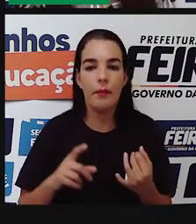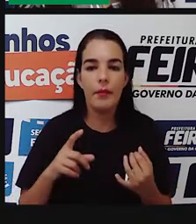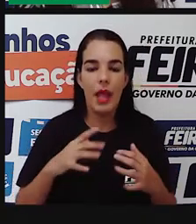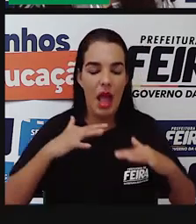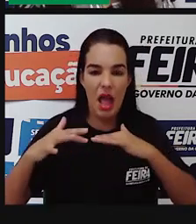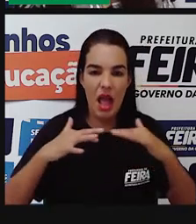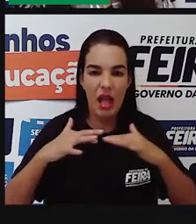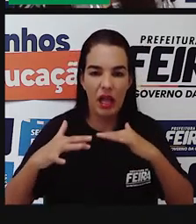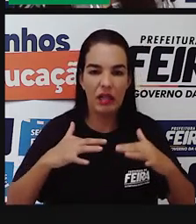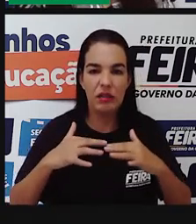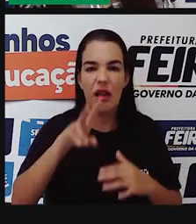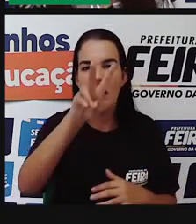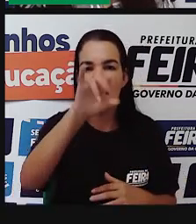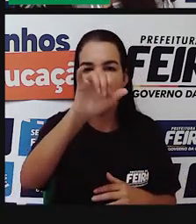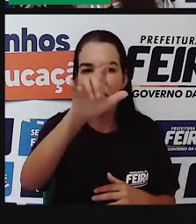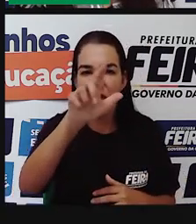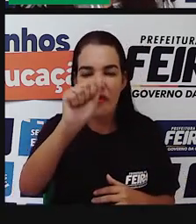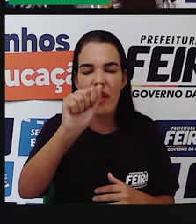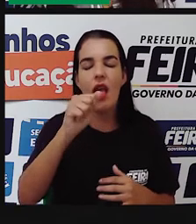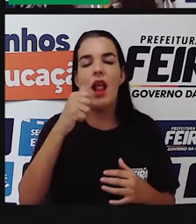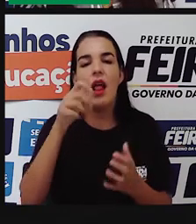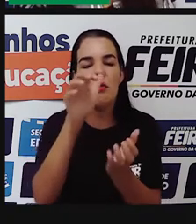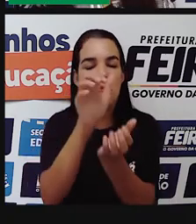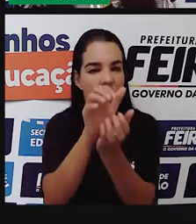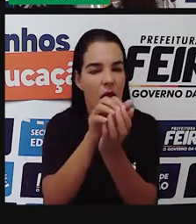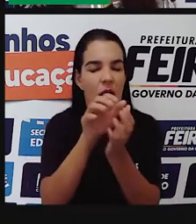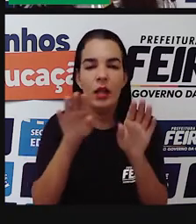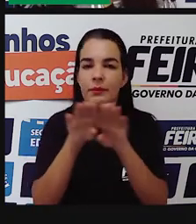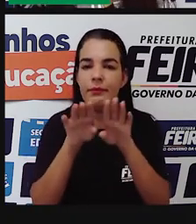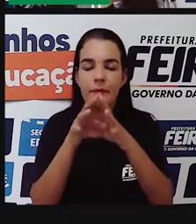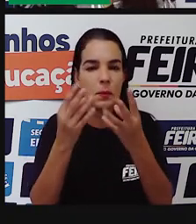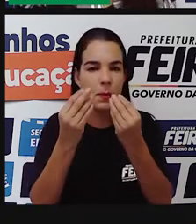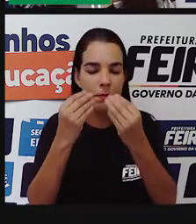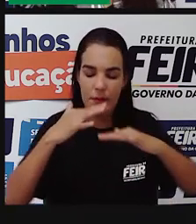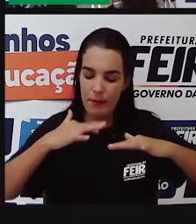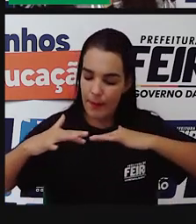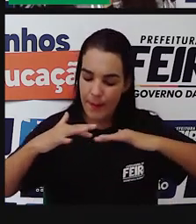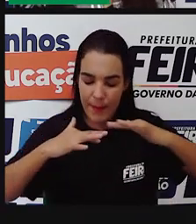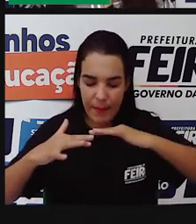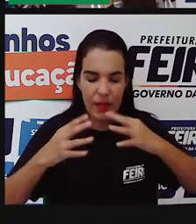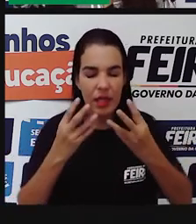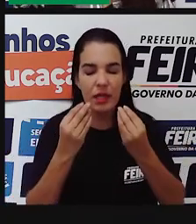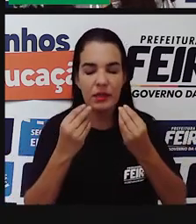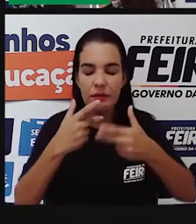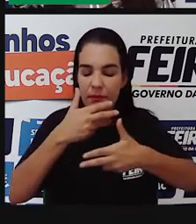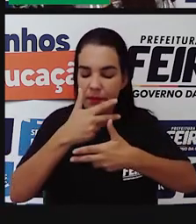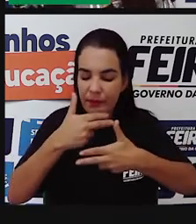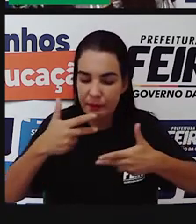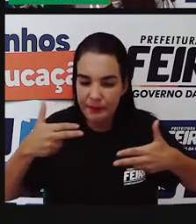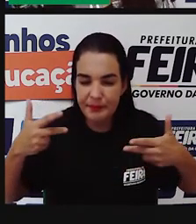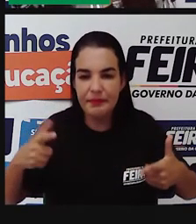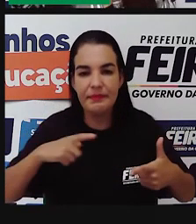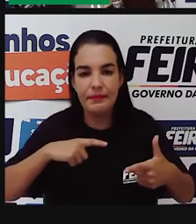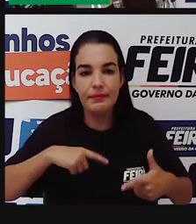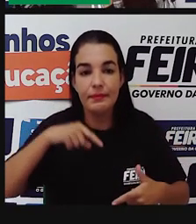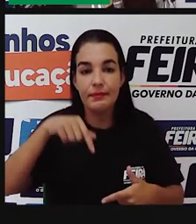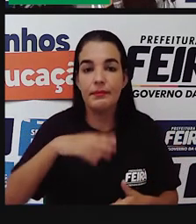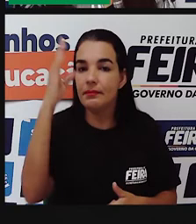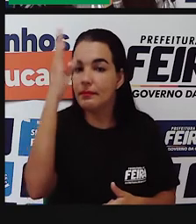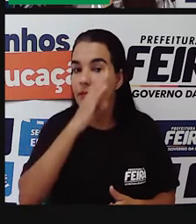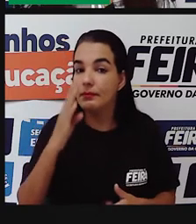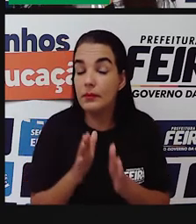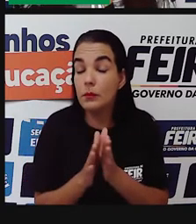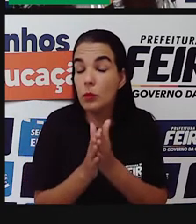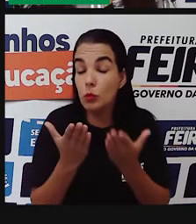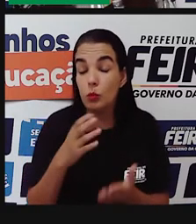de Vila Rica ou Revolta de Felipe dos Santos, que foram revoltas que aconteceram aí no Brasil